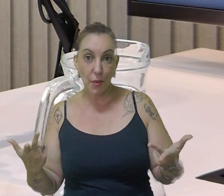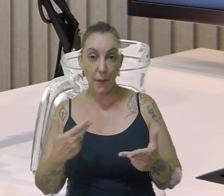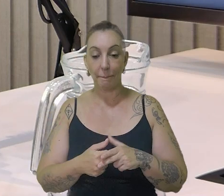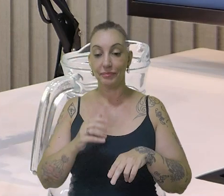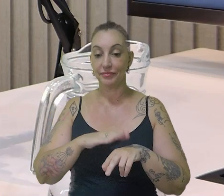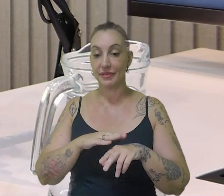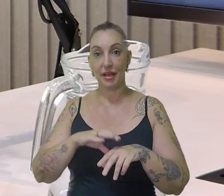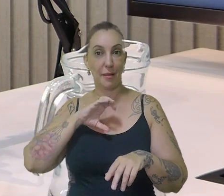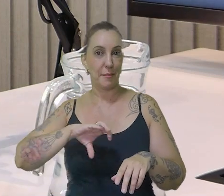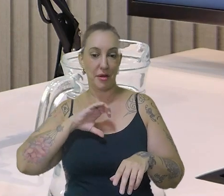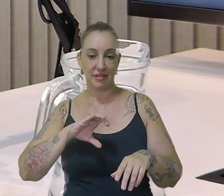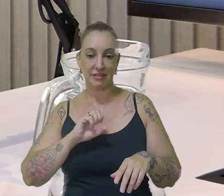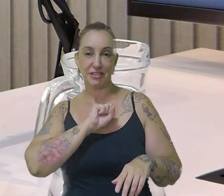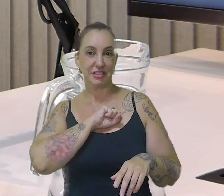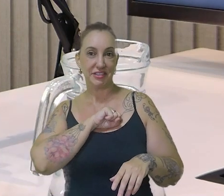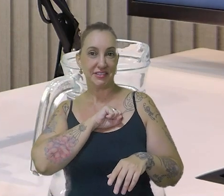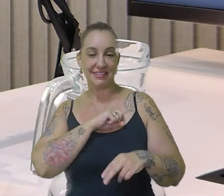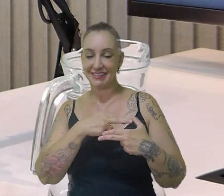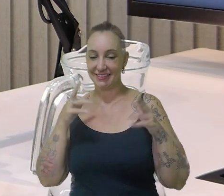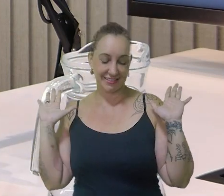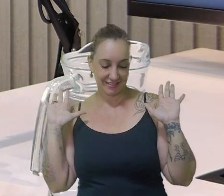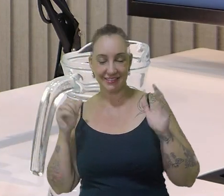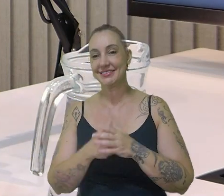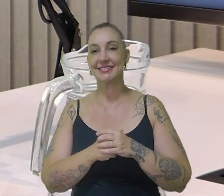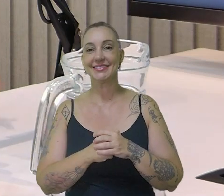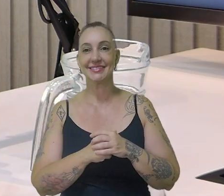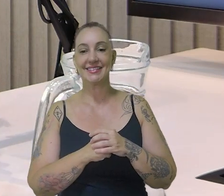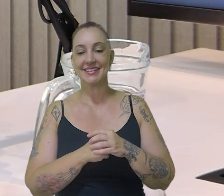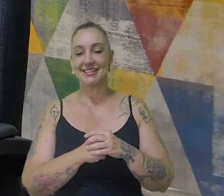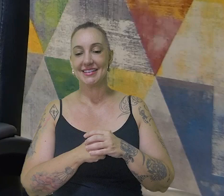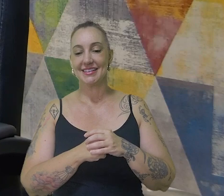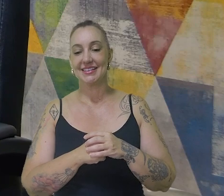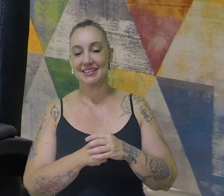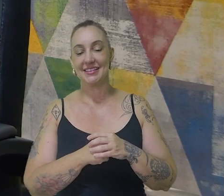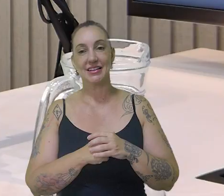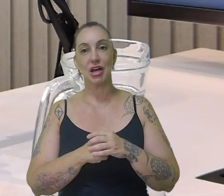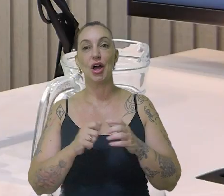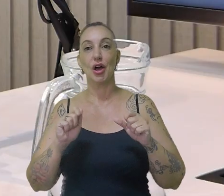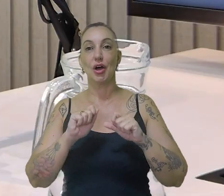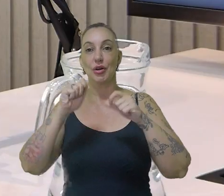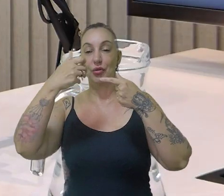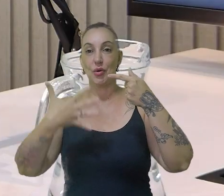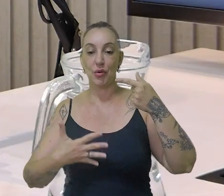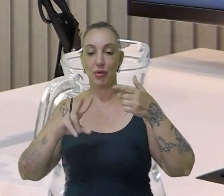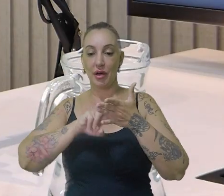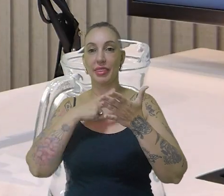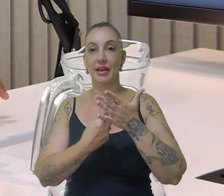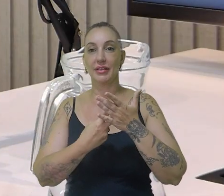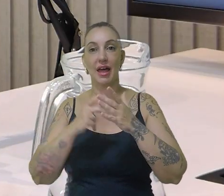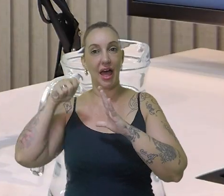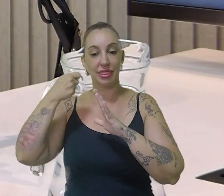lá e eu só falo português giras e etc Então foi uma experi Google Tradutor um dos atores fala